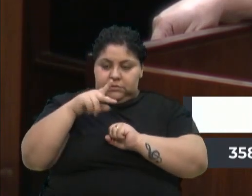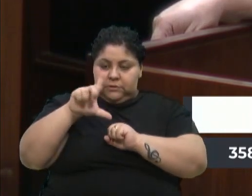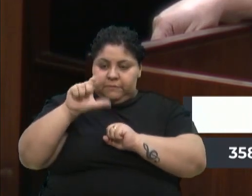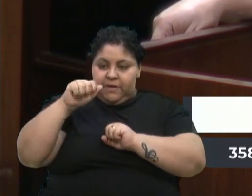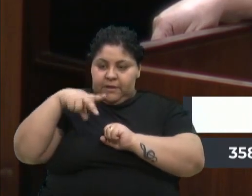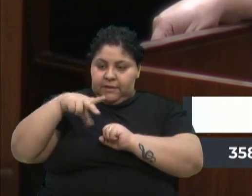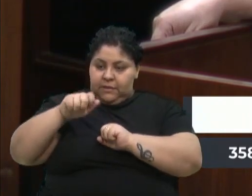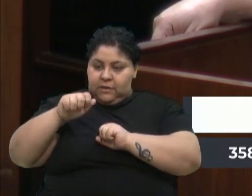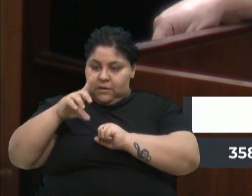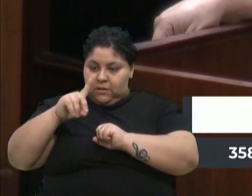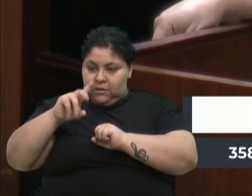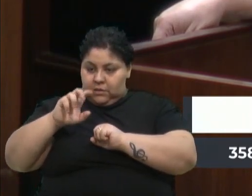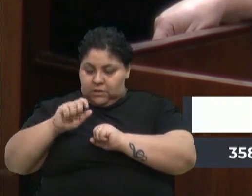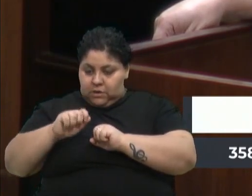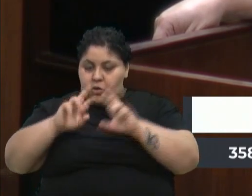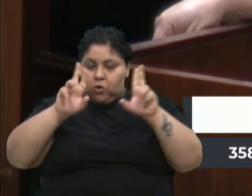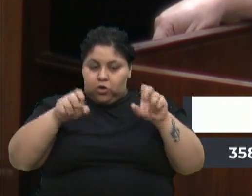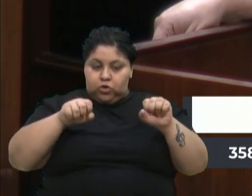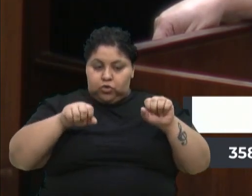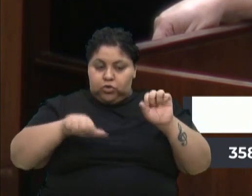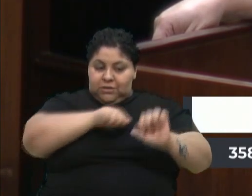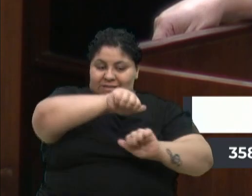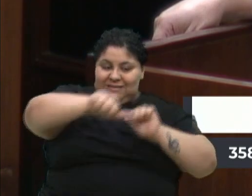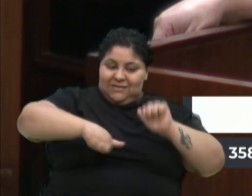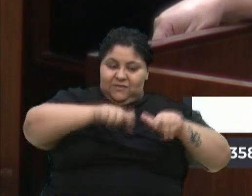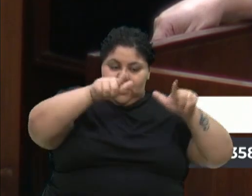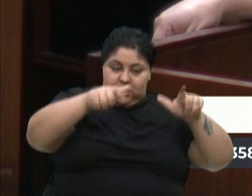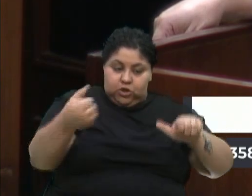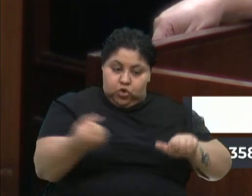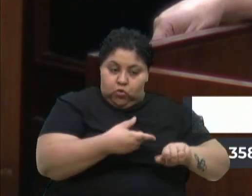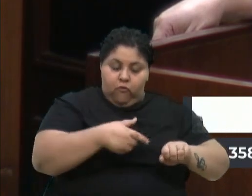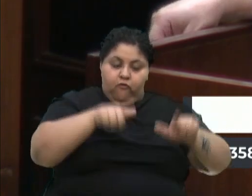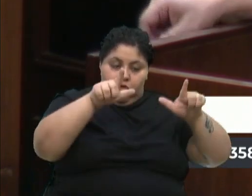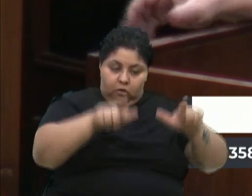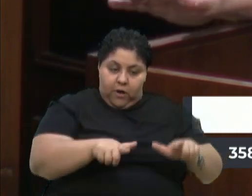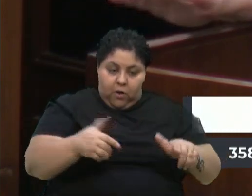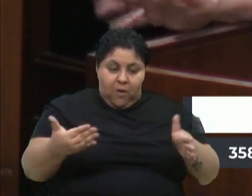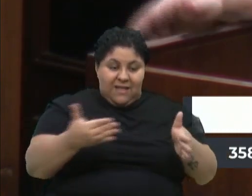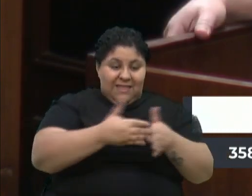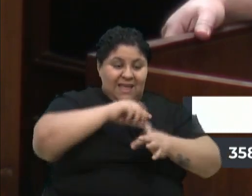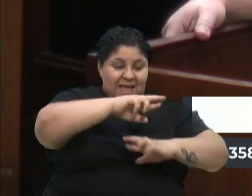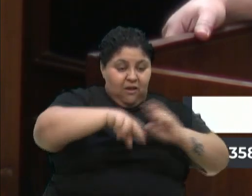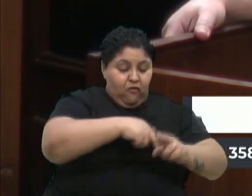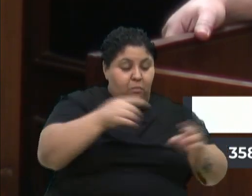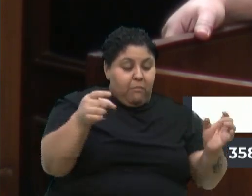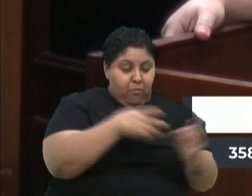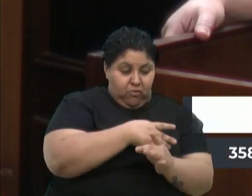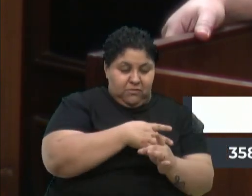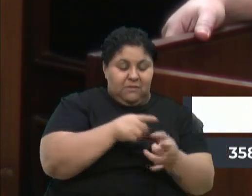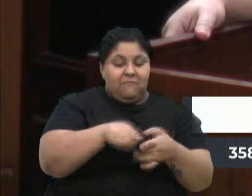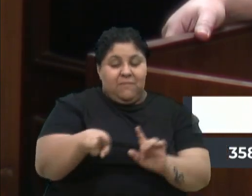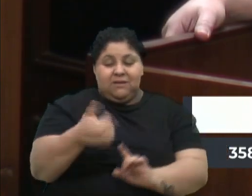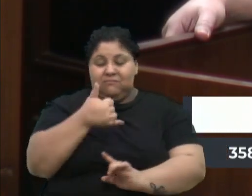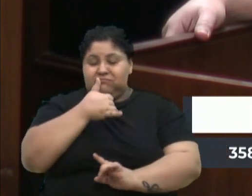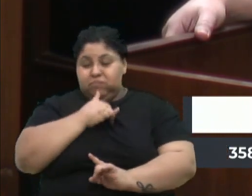local, até a reforma ficar concluída. Mas fico triste, vereador